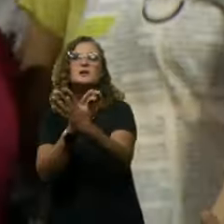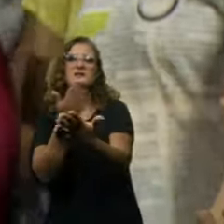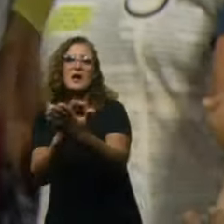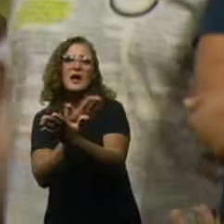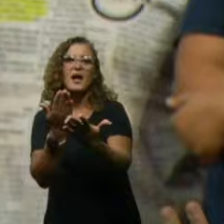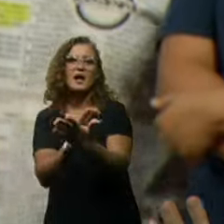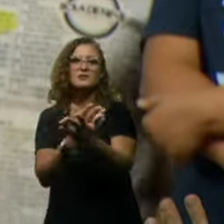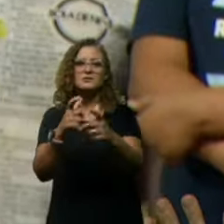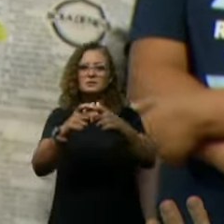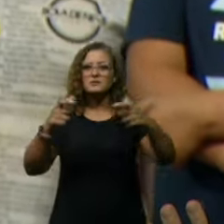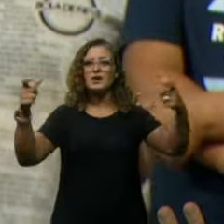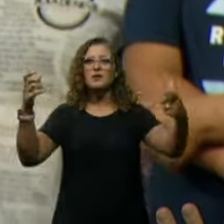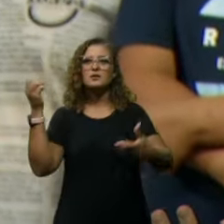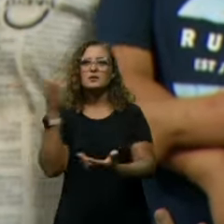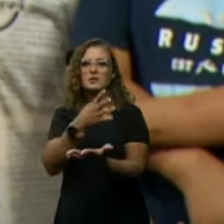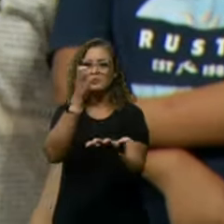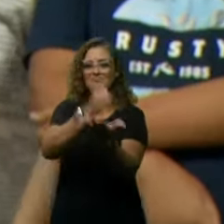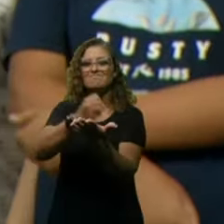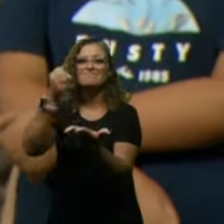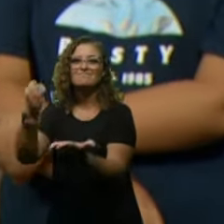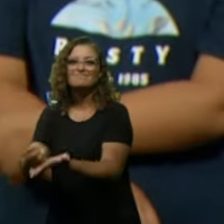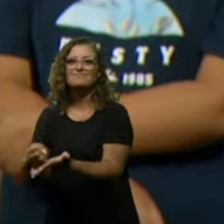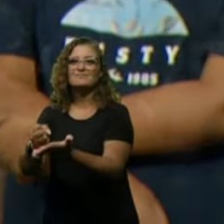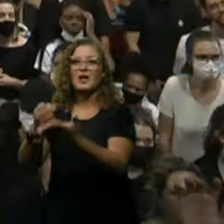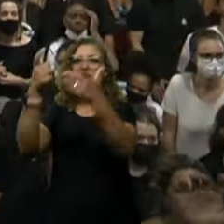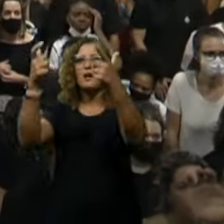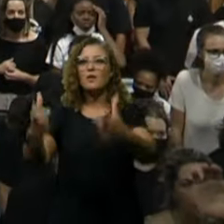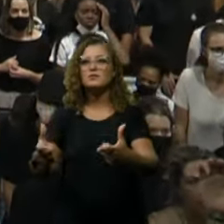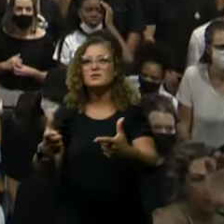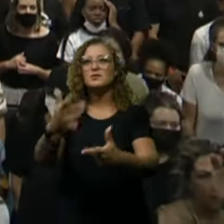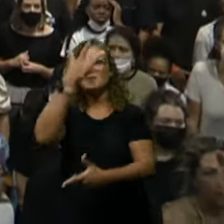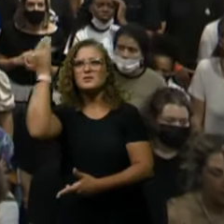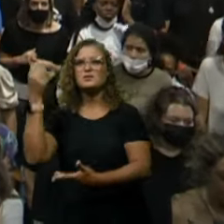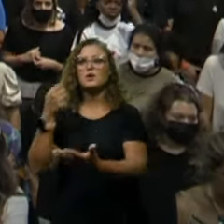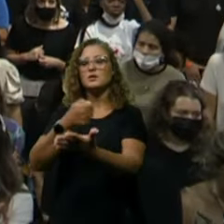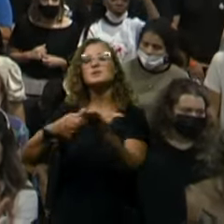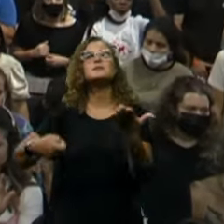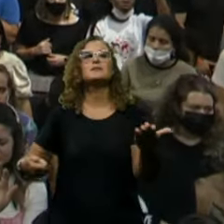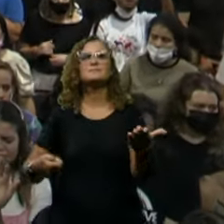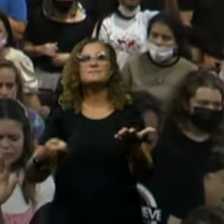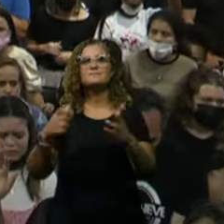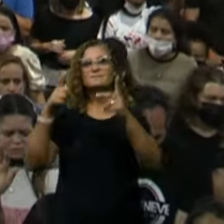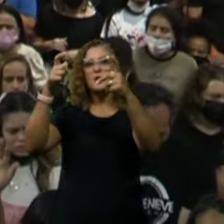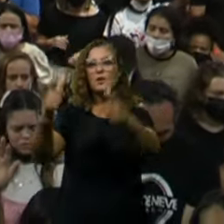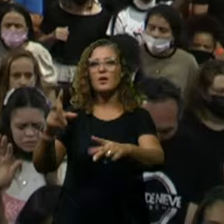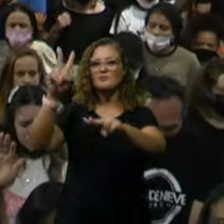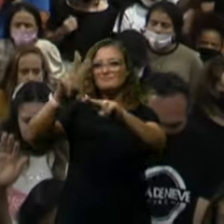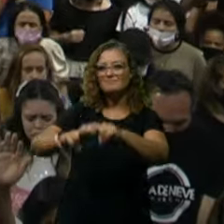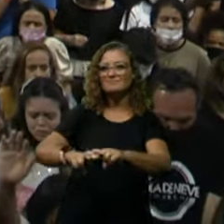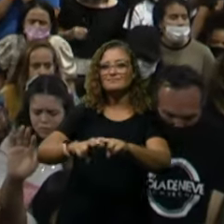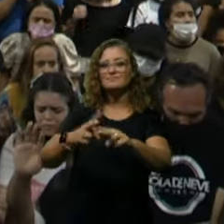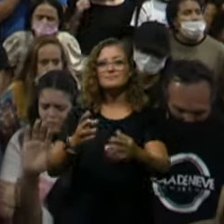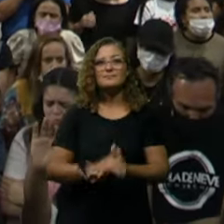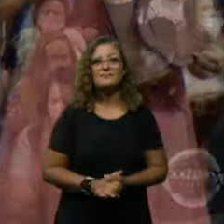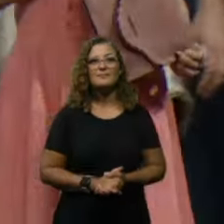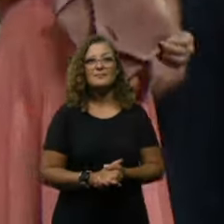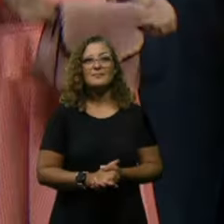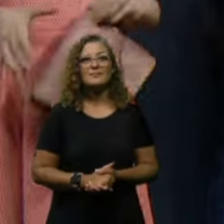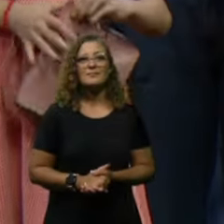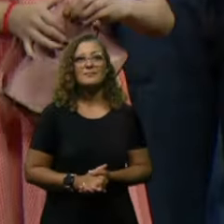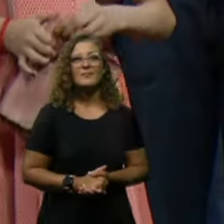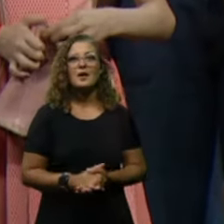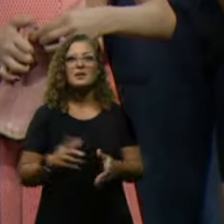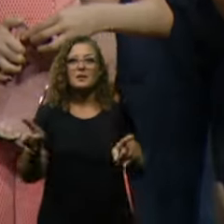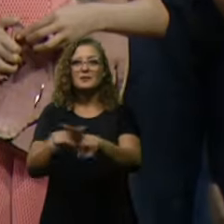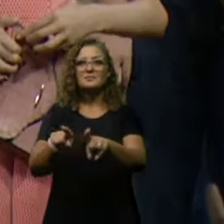pressão é aonde acho que estava João na ilha de Patmos que sabe que serão Queimados ou uma caldeira ou